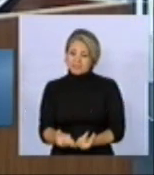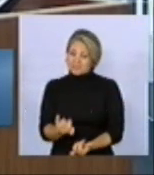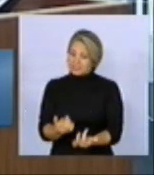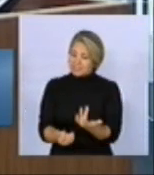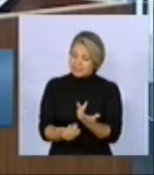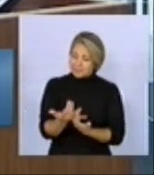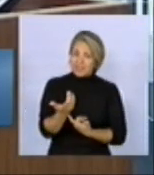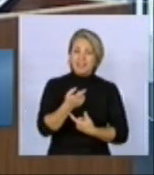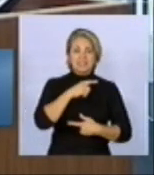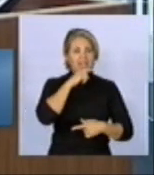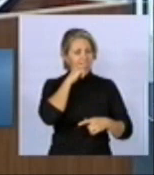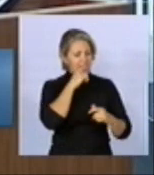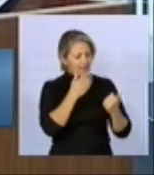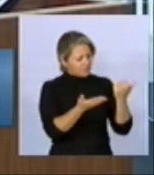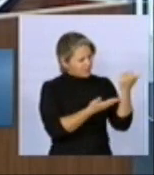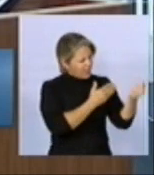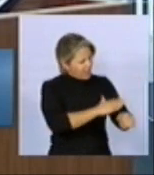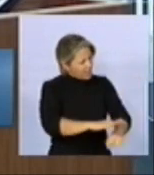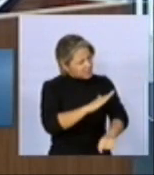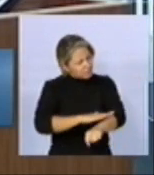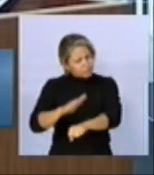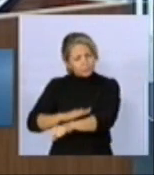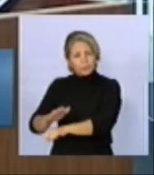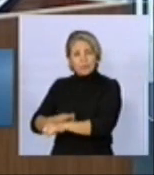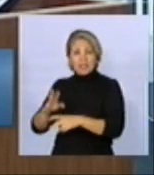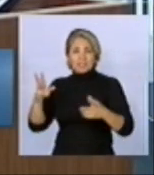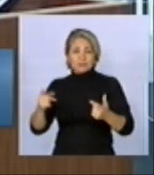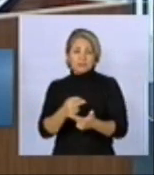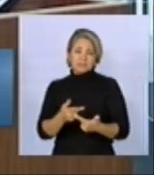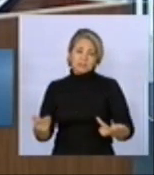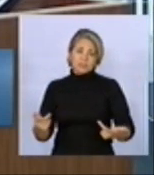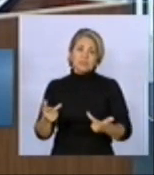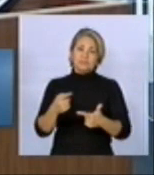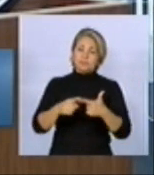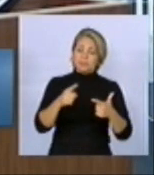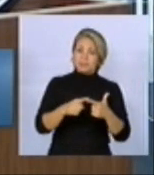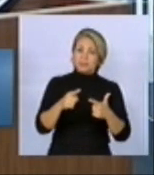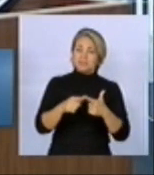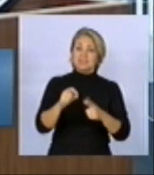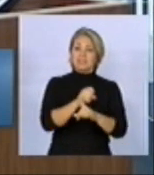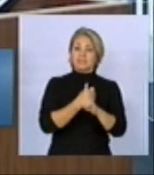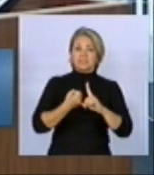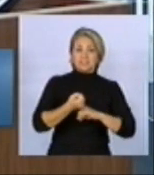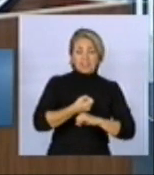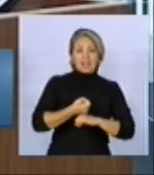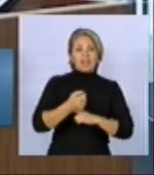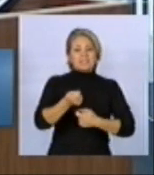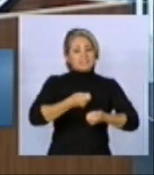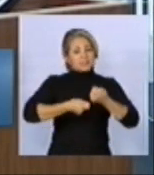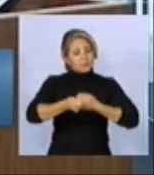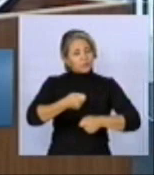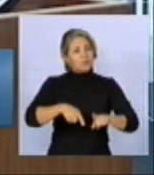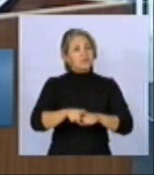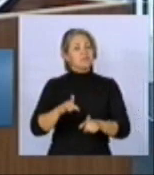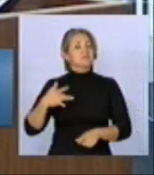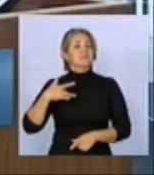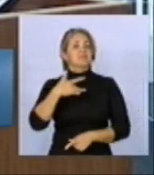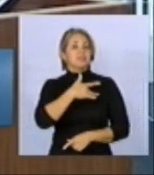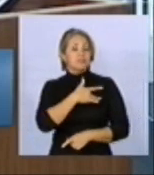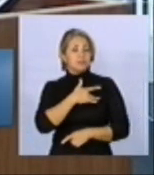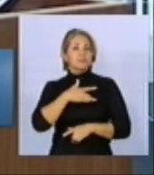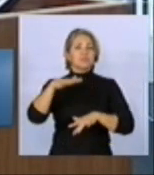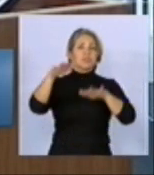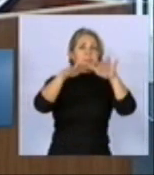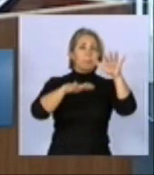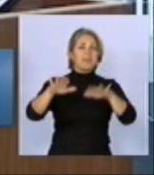canavi suas repercussões as questões sociais ambientais e econômicas e de saúde relativas aos processos